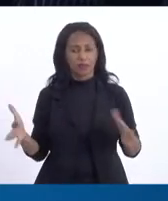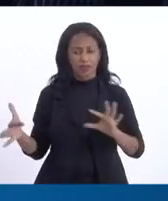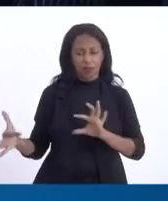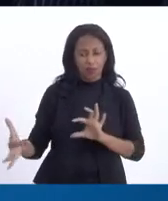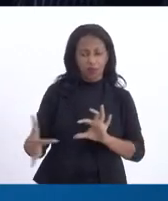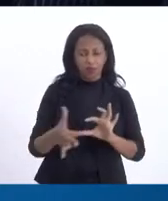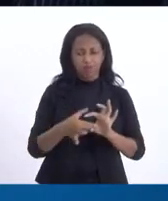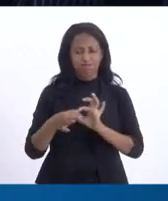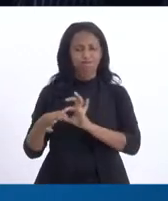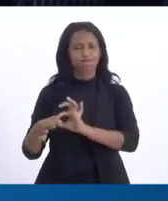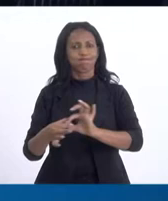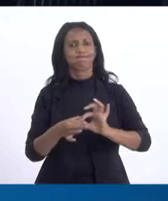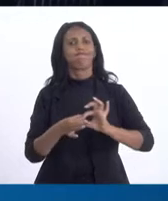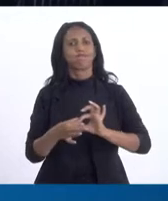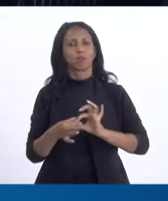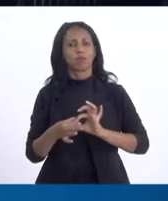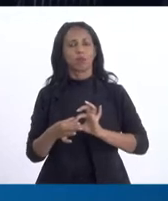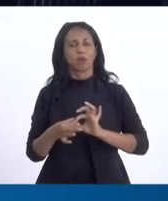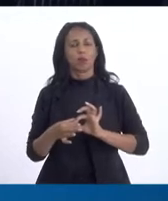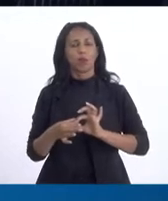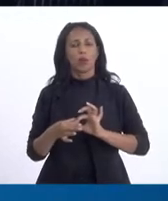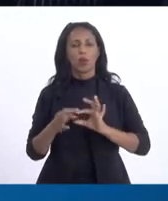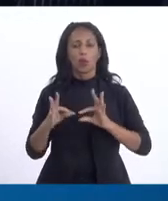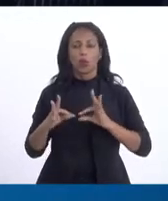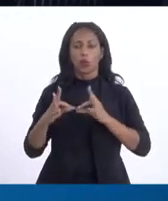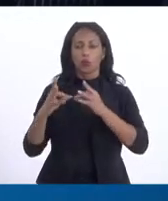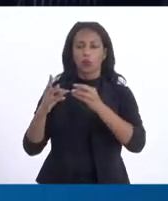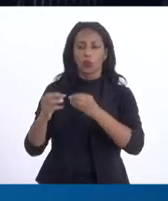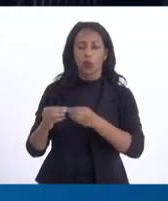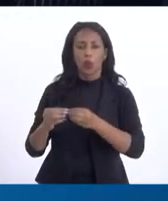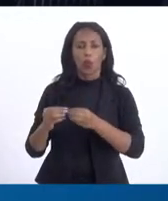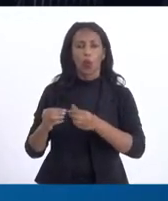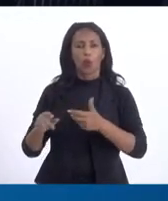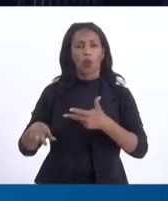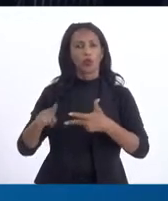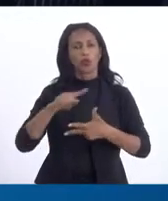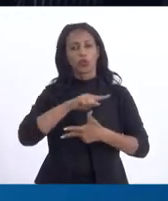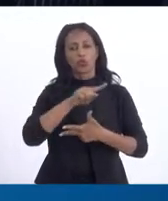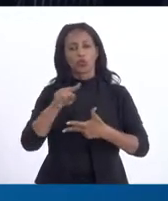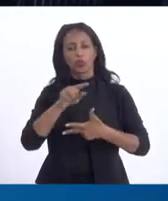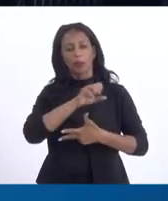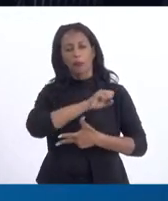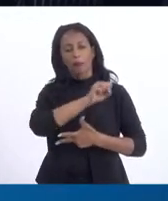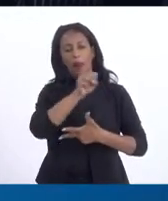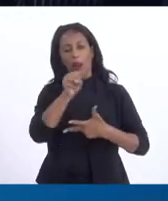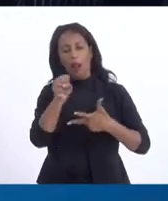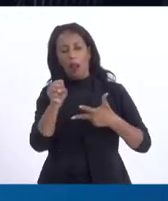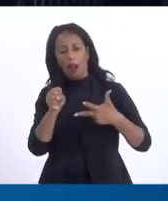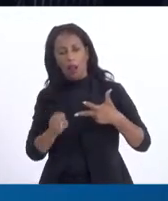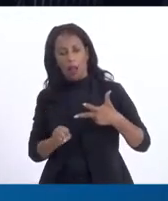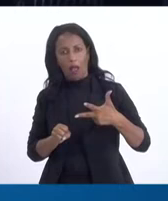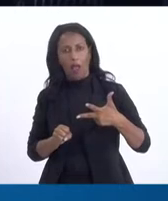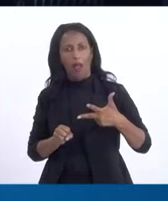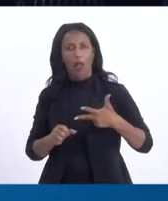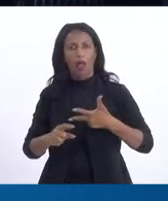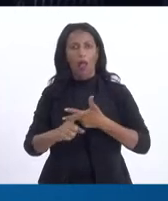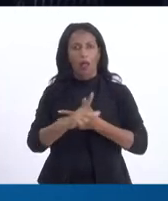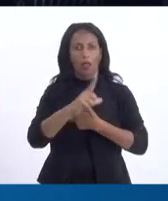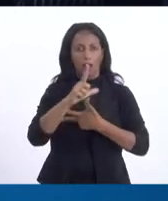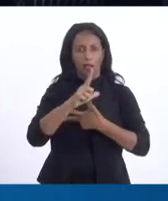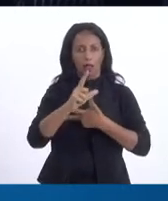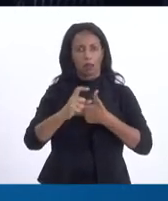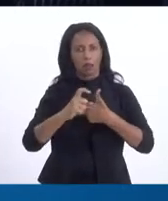aliança com os poderes da República, o Poder Legislativo, o Executivo, o Judiciário,